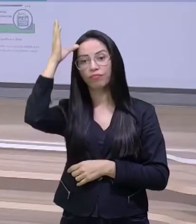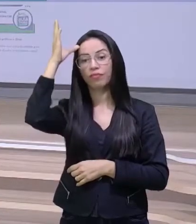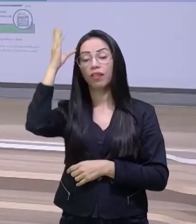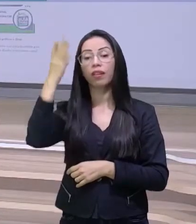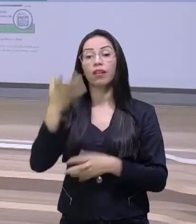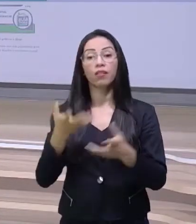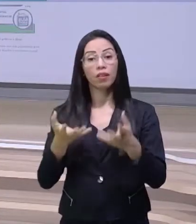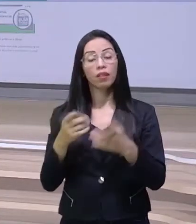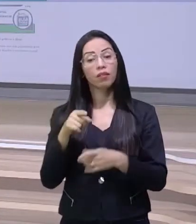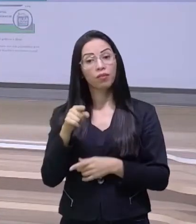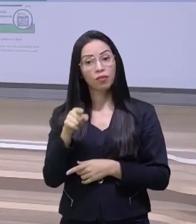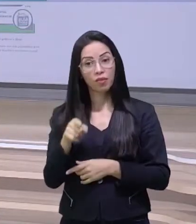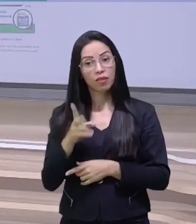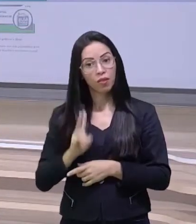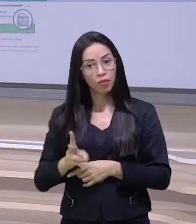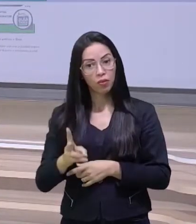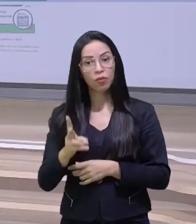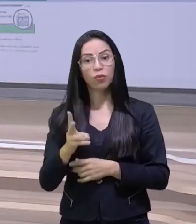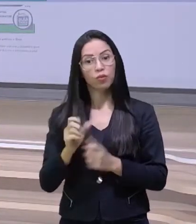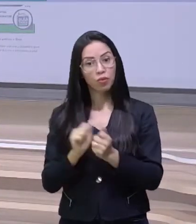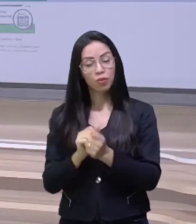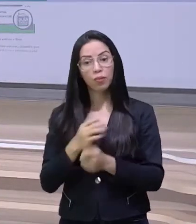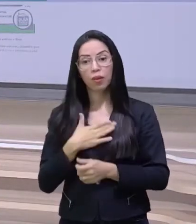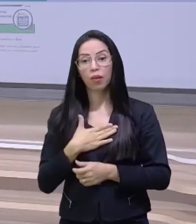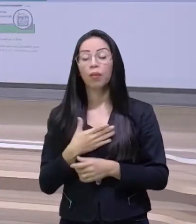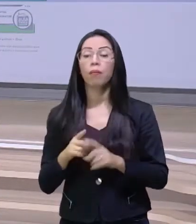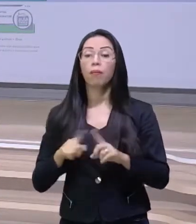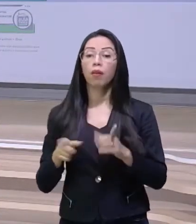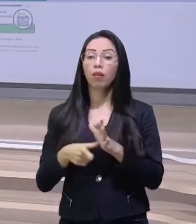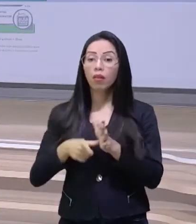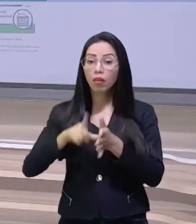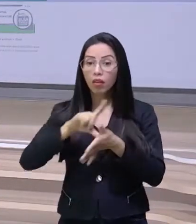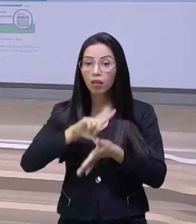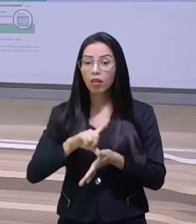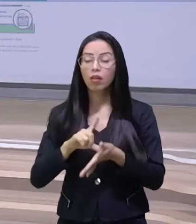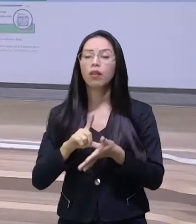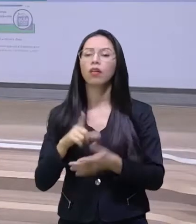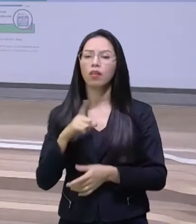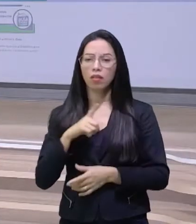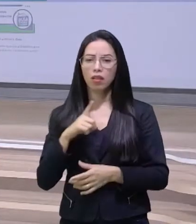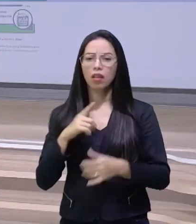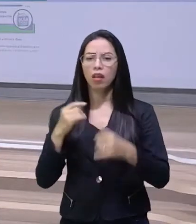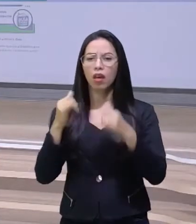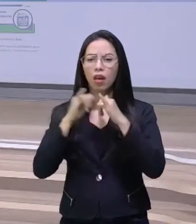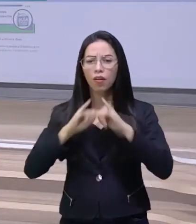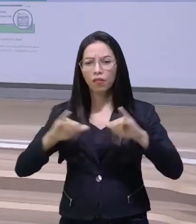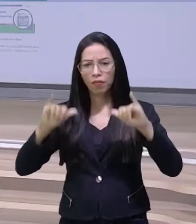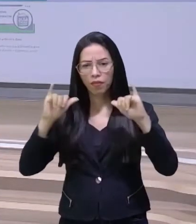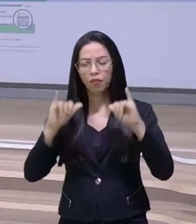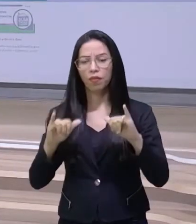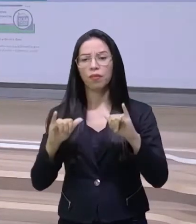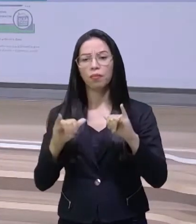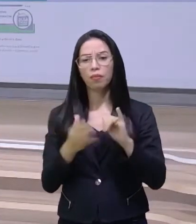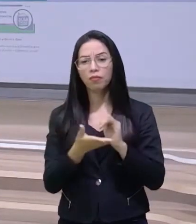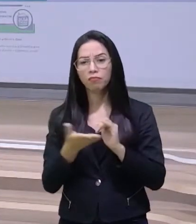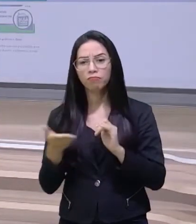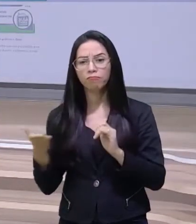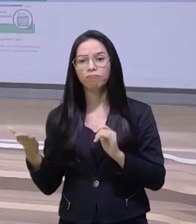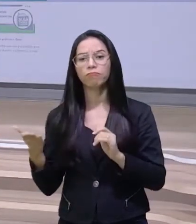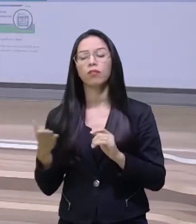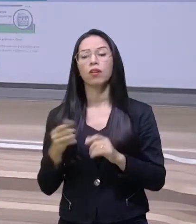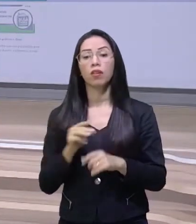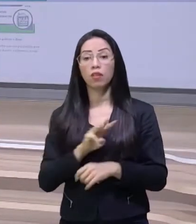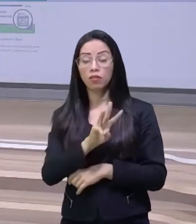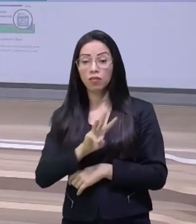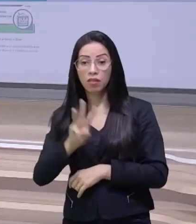quero que você fique ligadinho. Mas antes disso, eu tenho um comunicado importante para você, tá? Quero informá-los que na plataforma